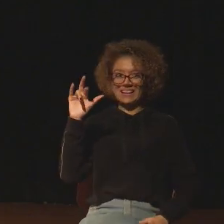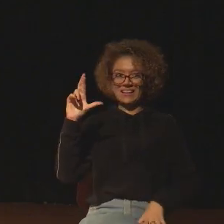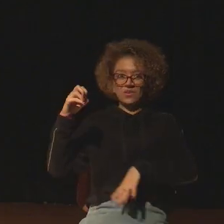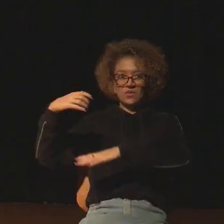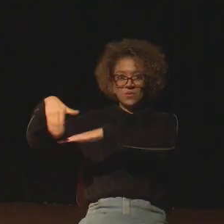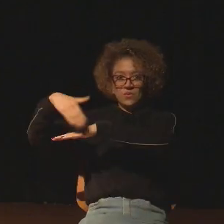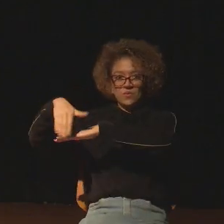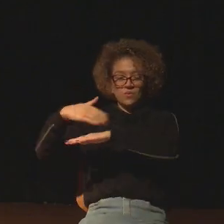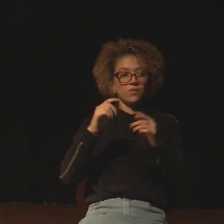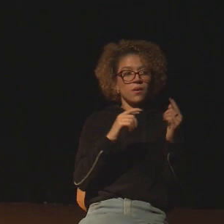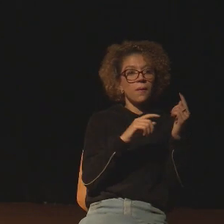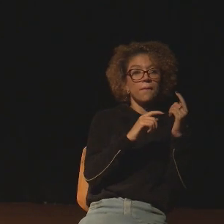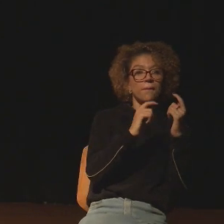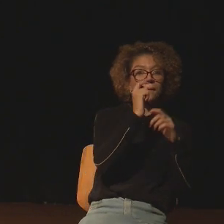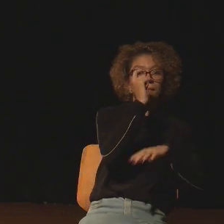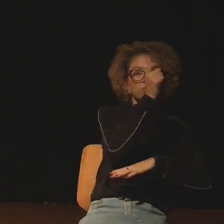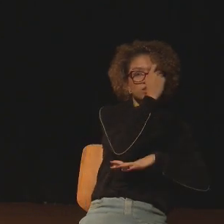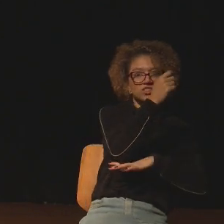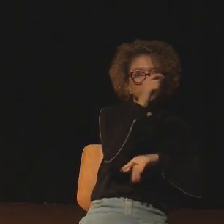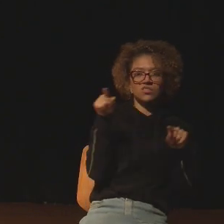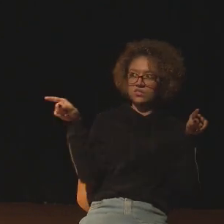a Paulista e com o Trianon.